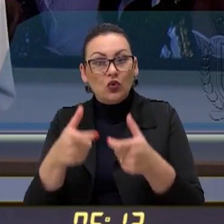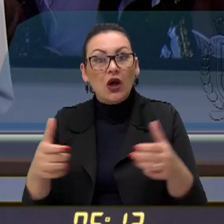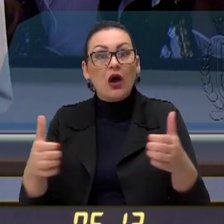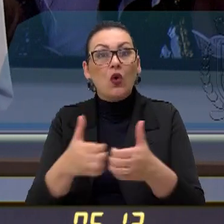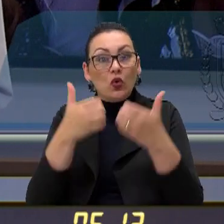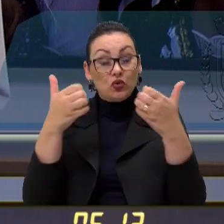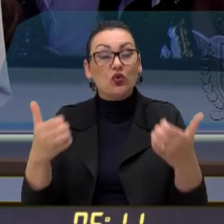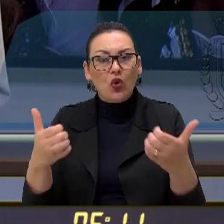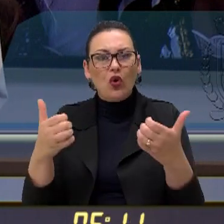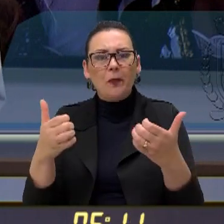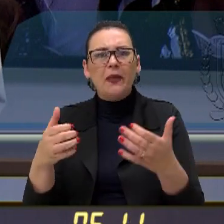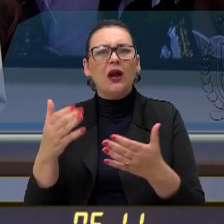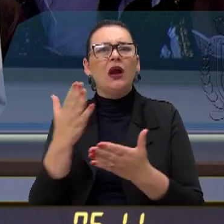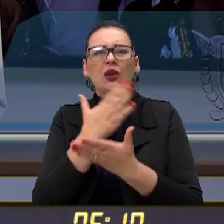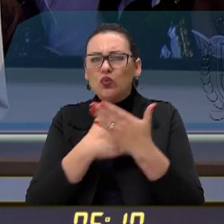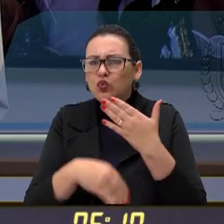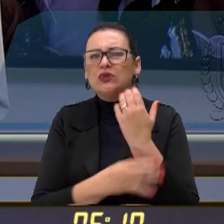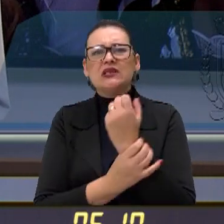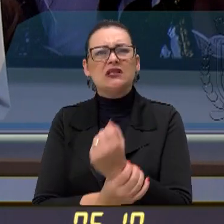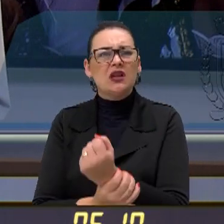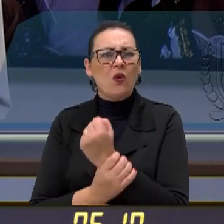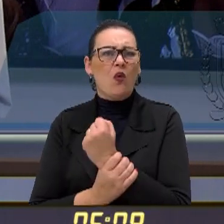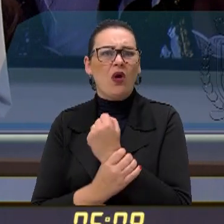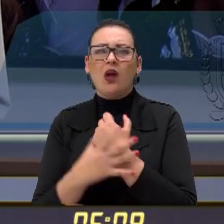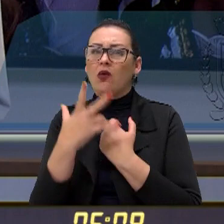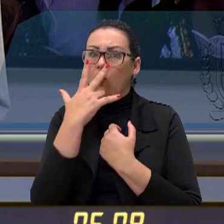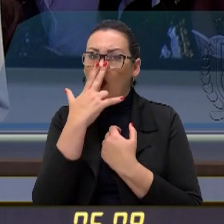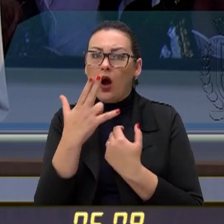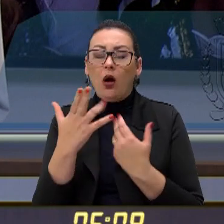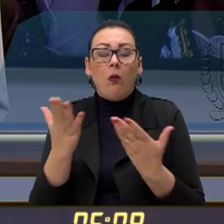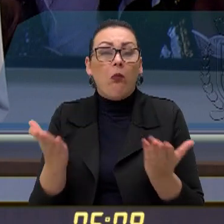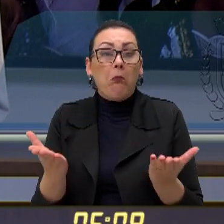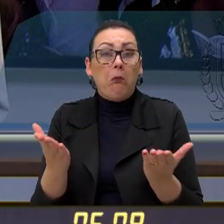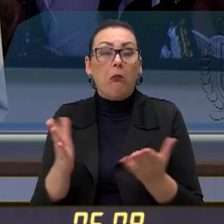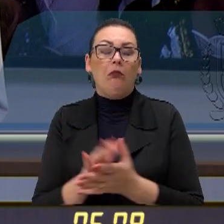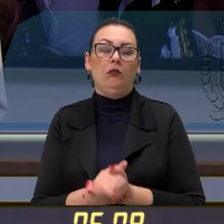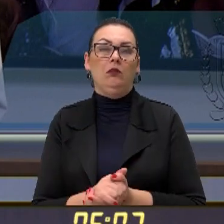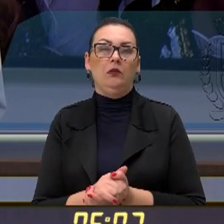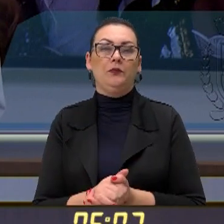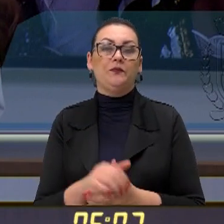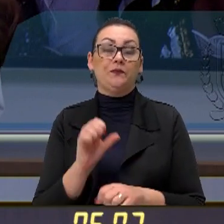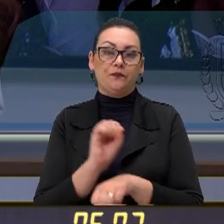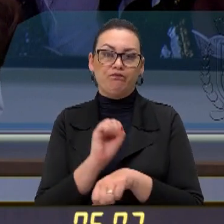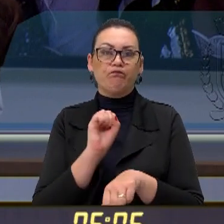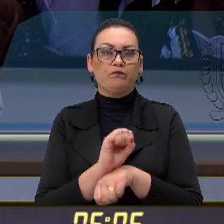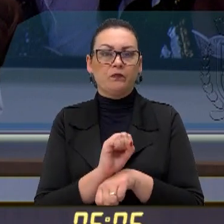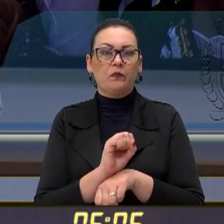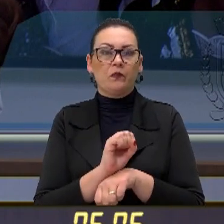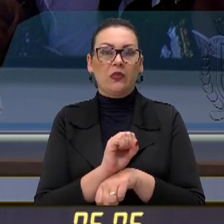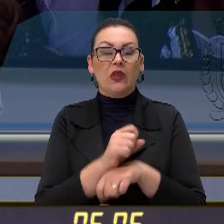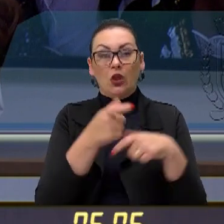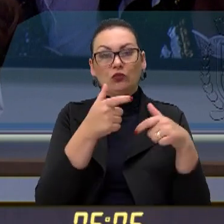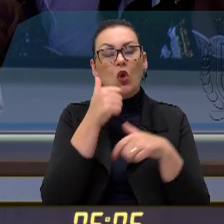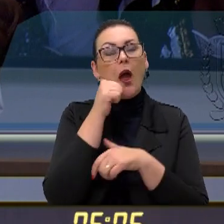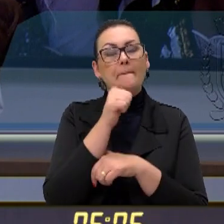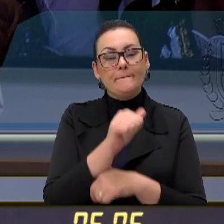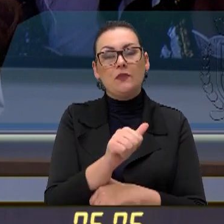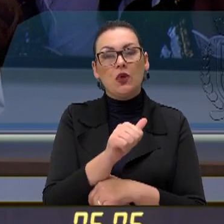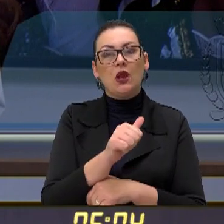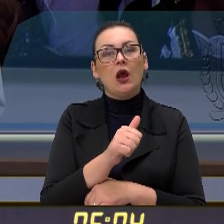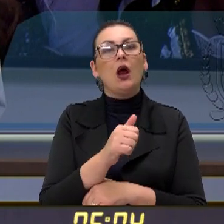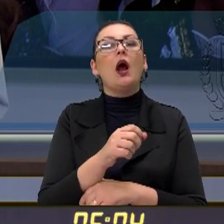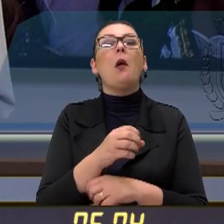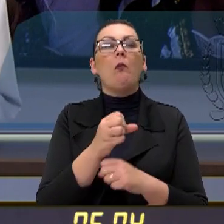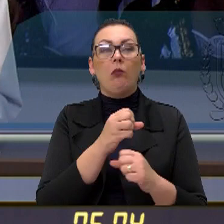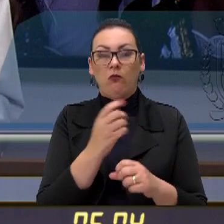que é feita, com competência, com dedicação. Então esperamos que o escritório da mulher volte a ter